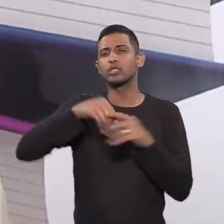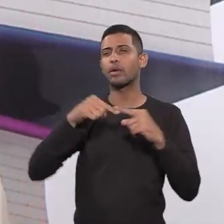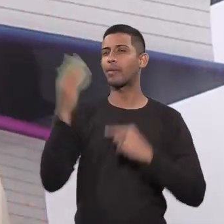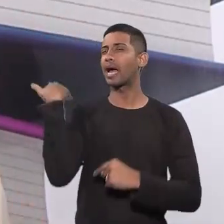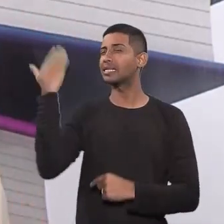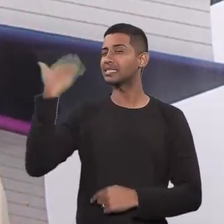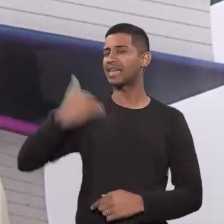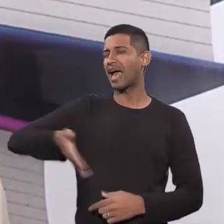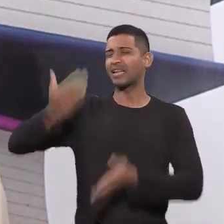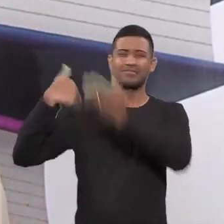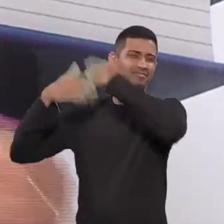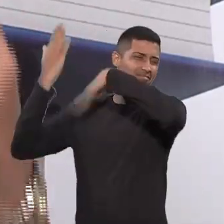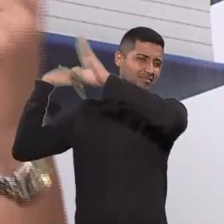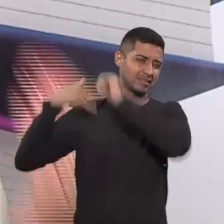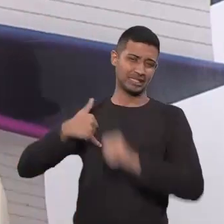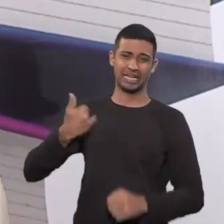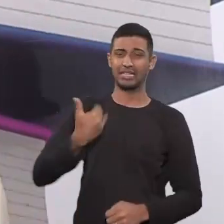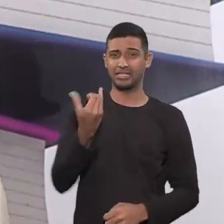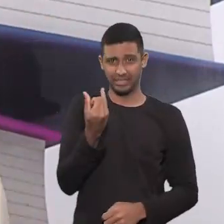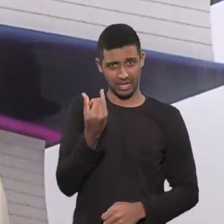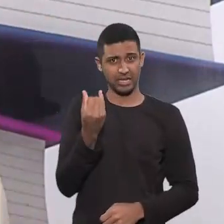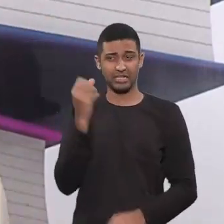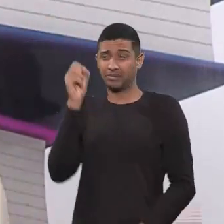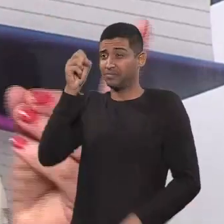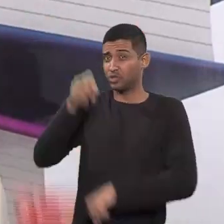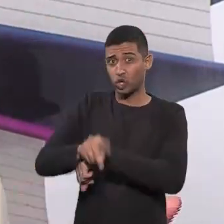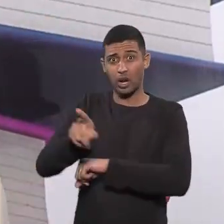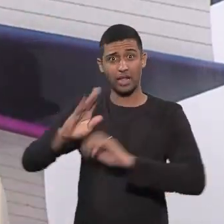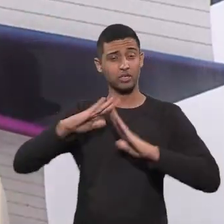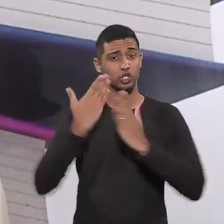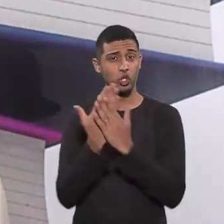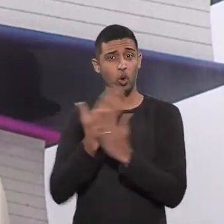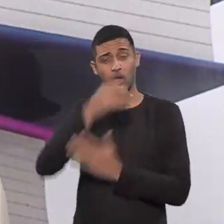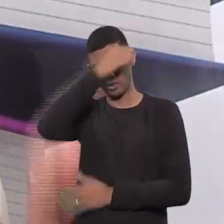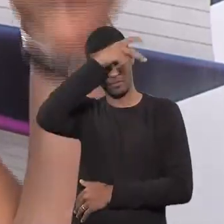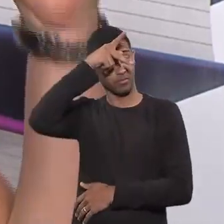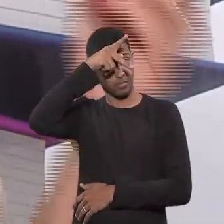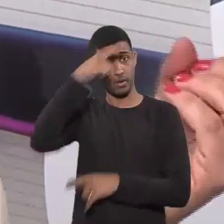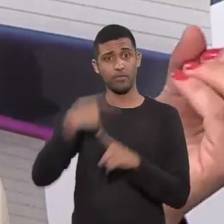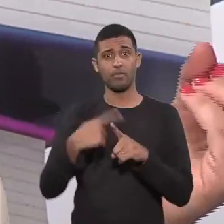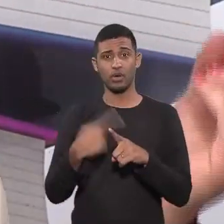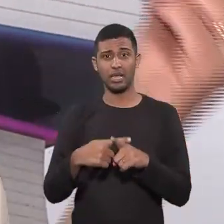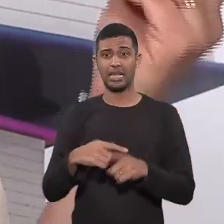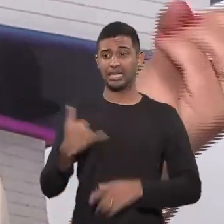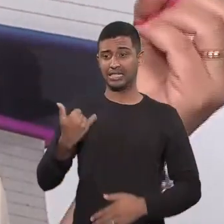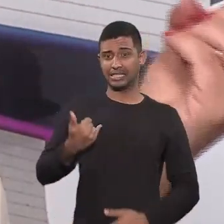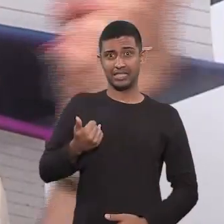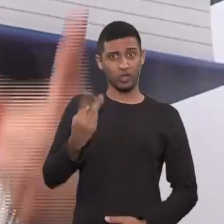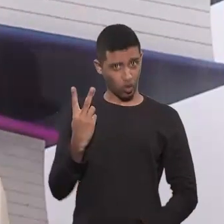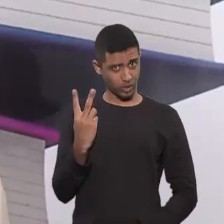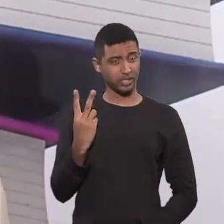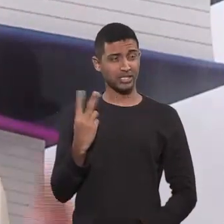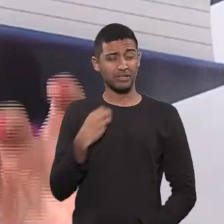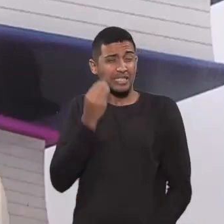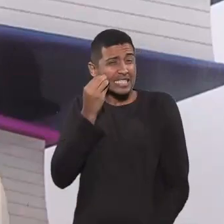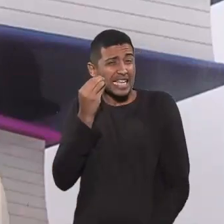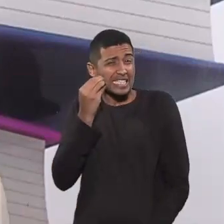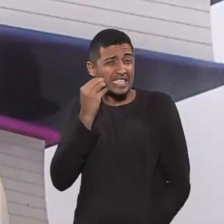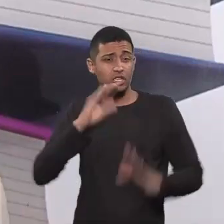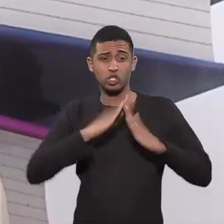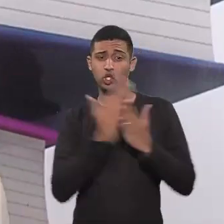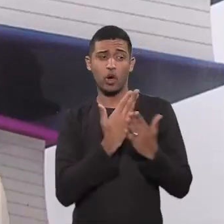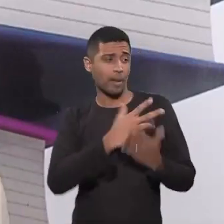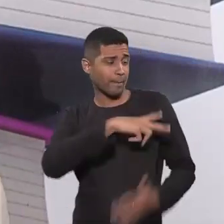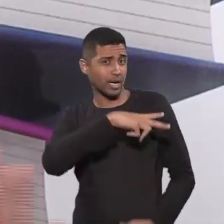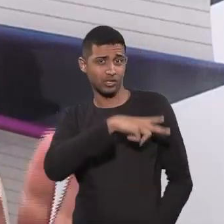aos 6 anos de idade, quando a gente foi adentrar na rede pública, porque aos 2 anos também eu tentei ingressar com ele na rede